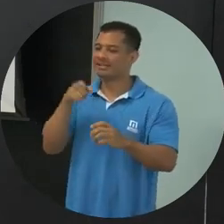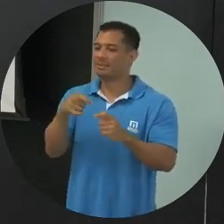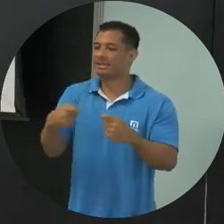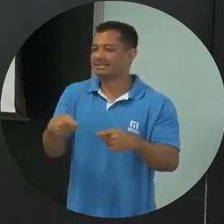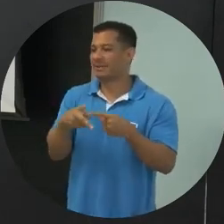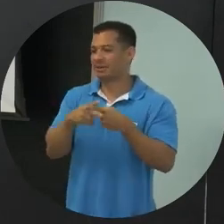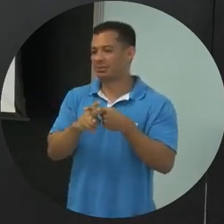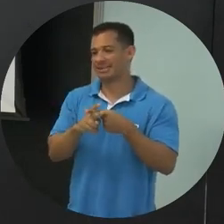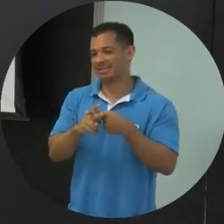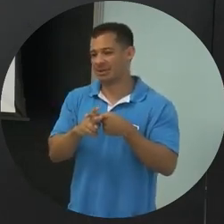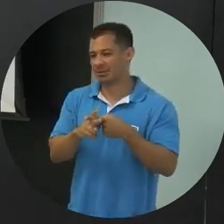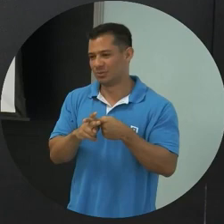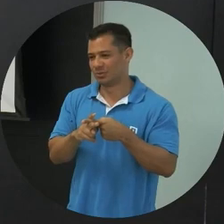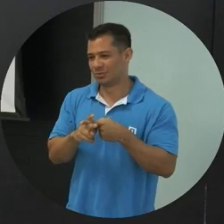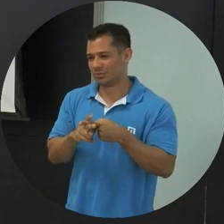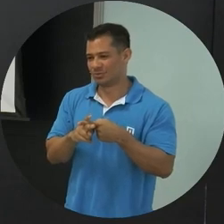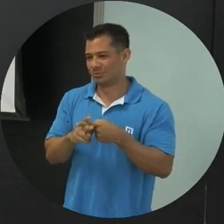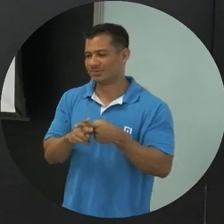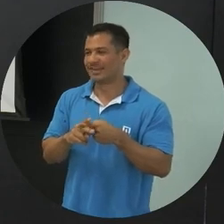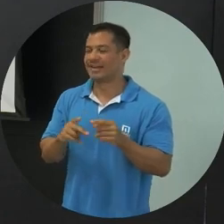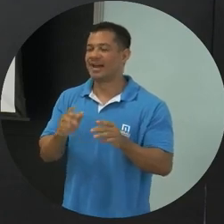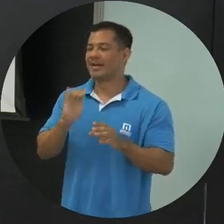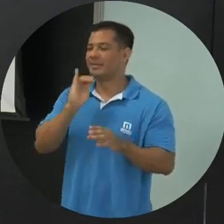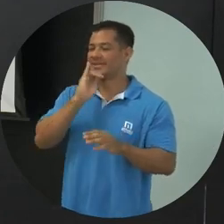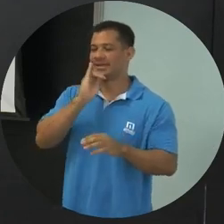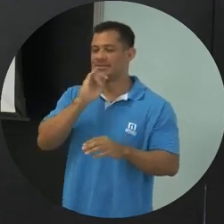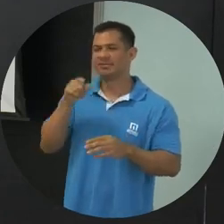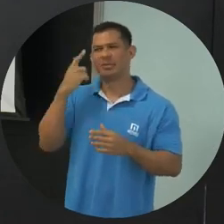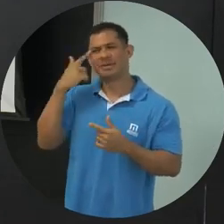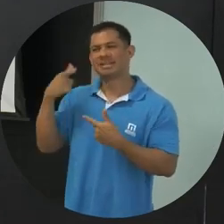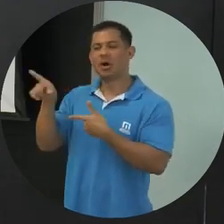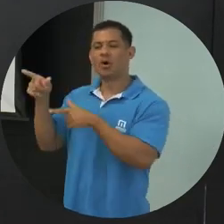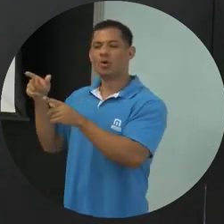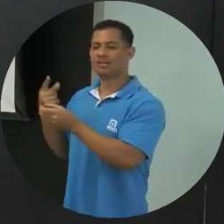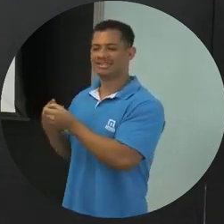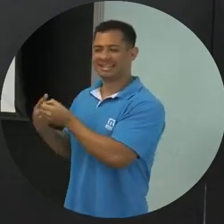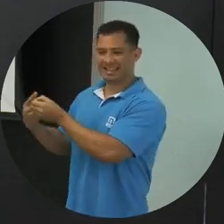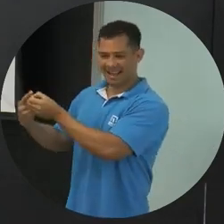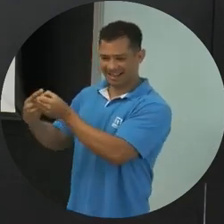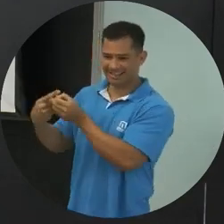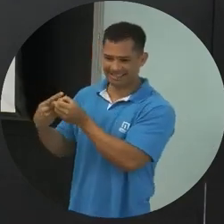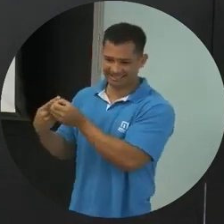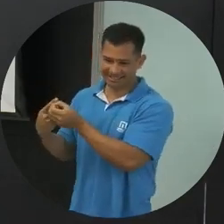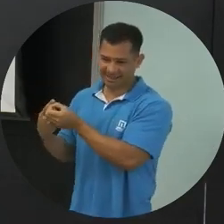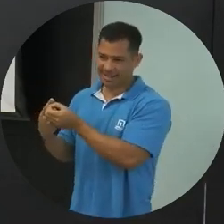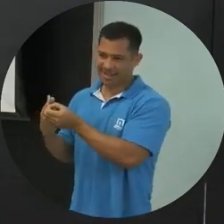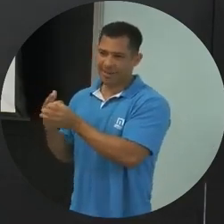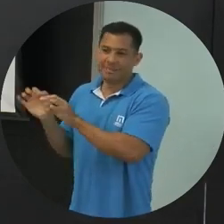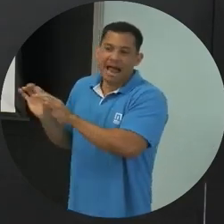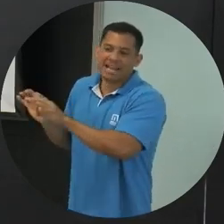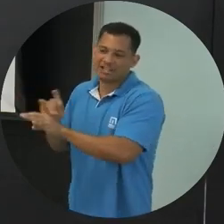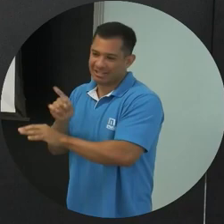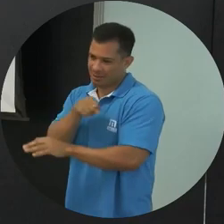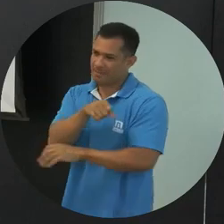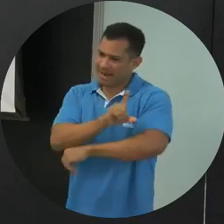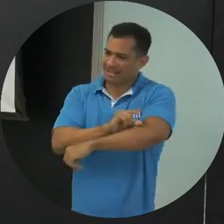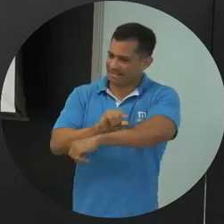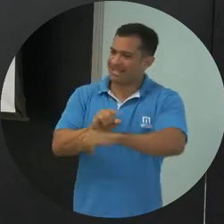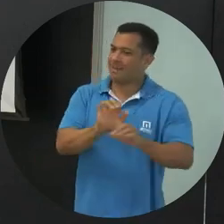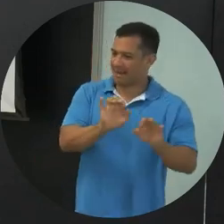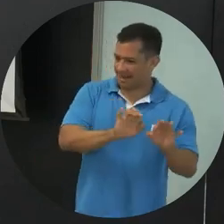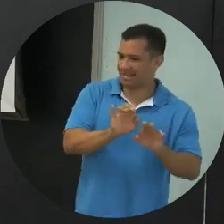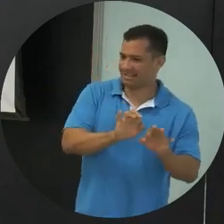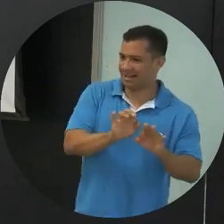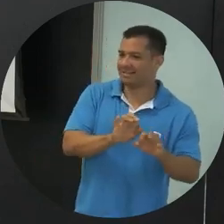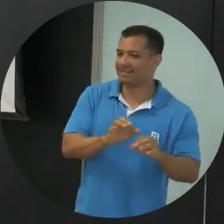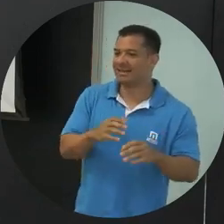manutenção. Aí, se você for pensar em outras cidades que cresceram aí de uma forma não planejada, por exemplo, como São